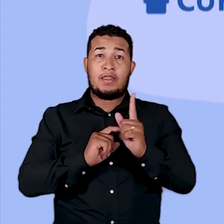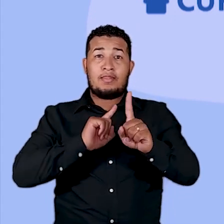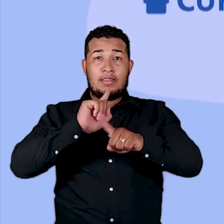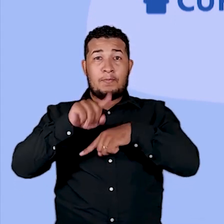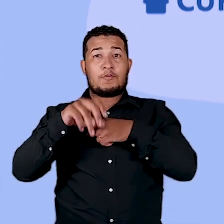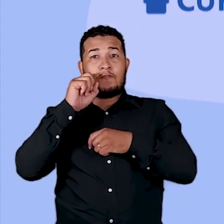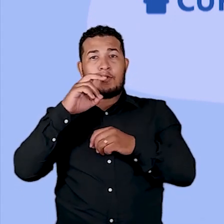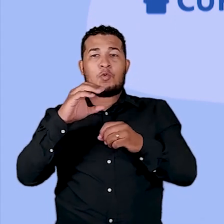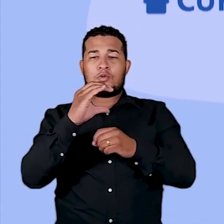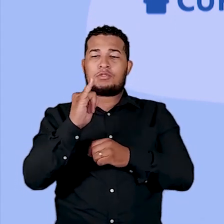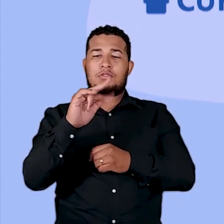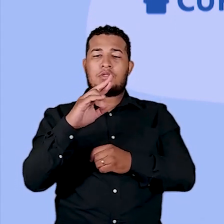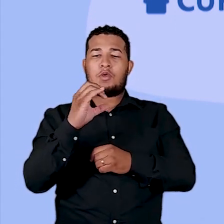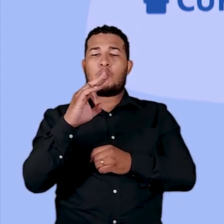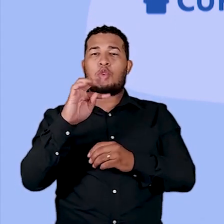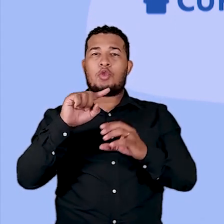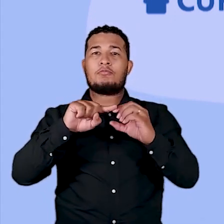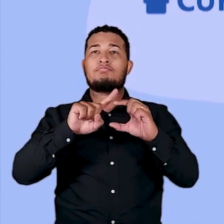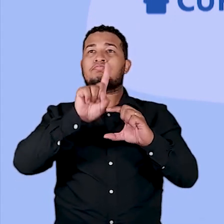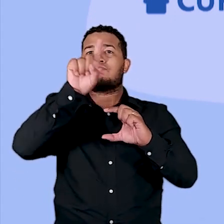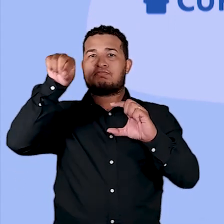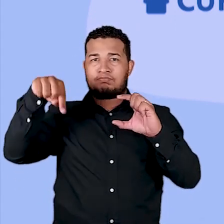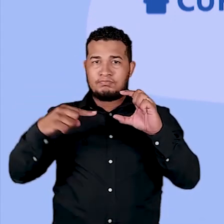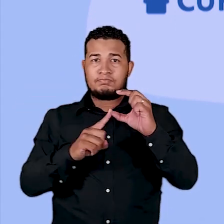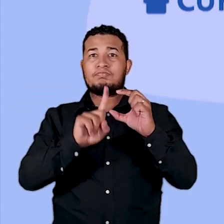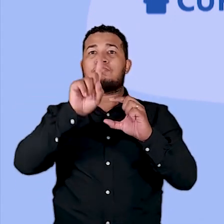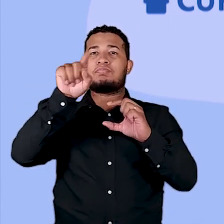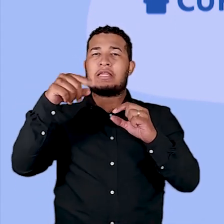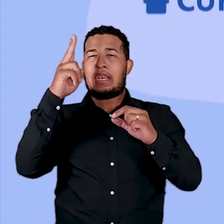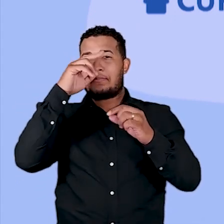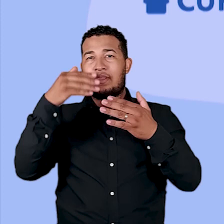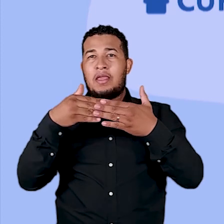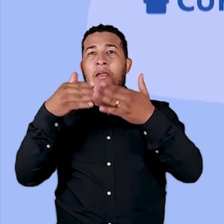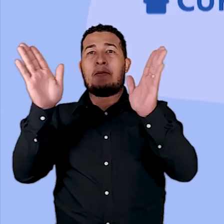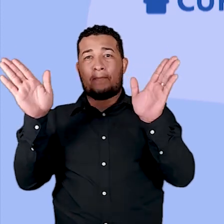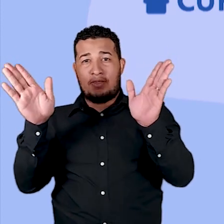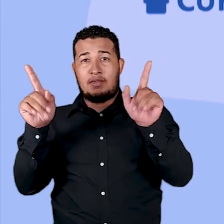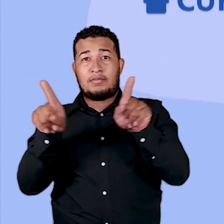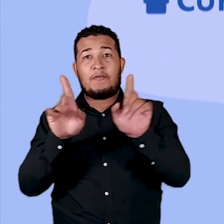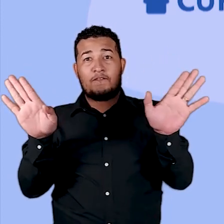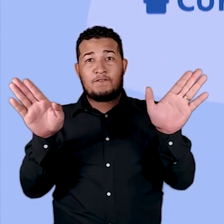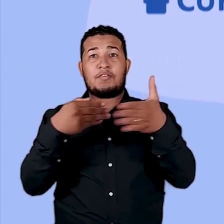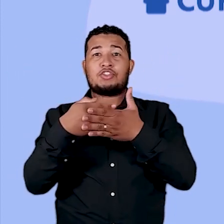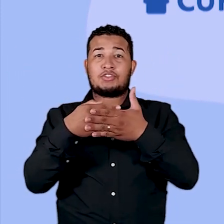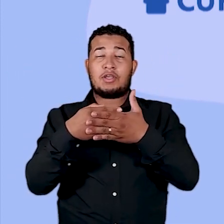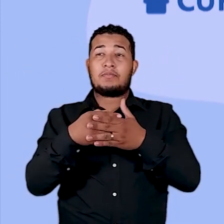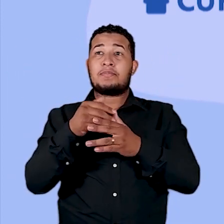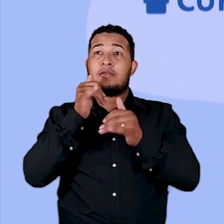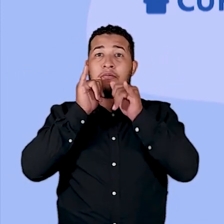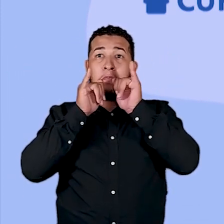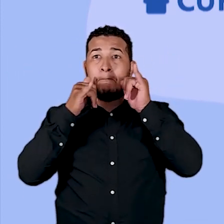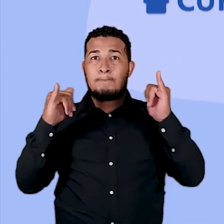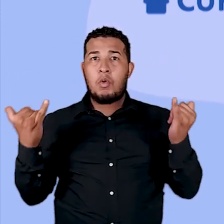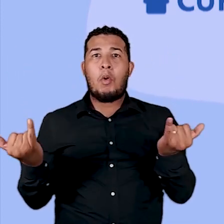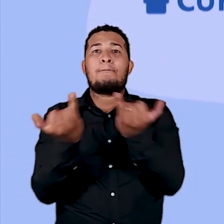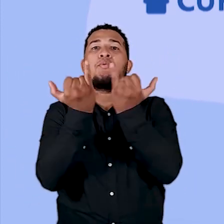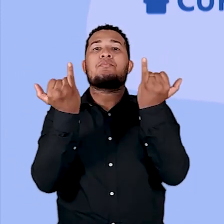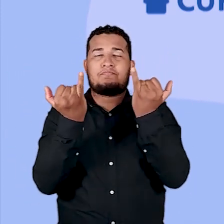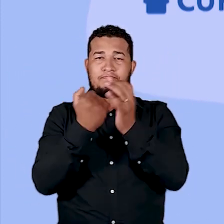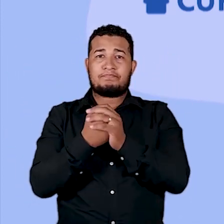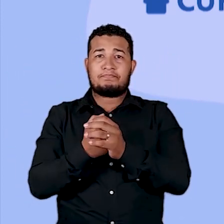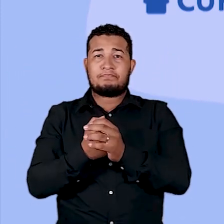mais. Depois a gente viu o circuito elétrico, definimos aí 3 circuitos elétricos, circuito aberto, circuito fechado e